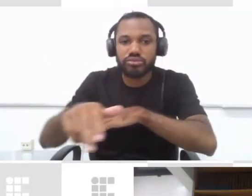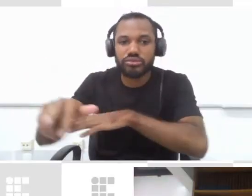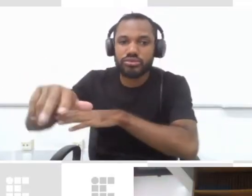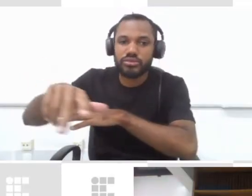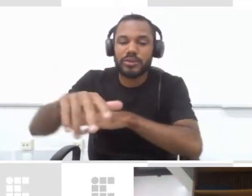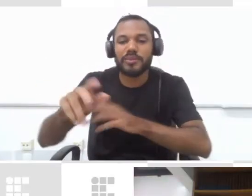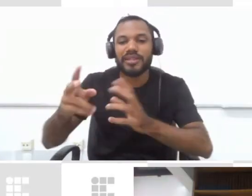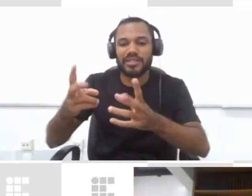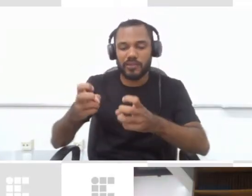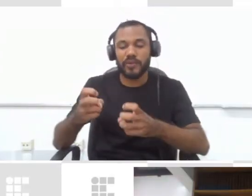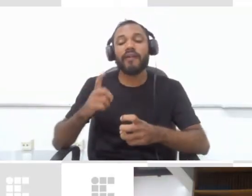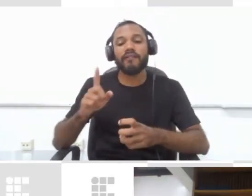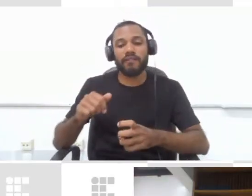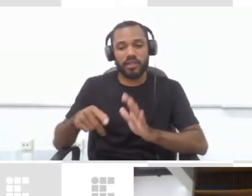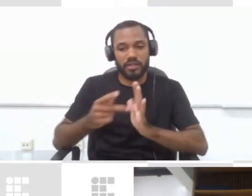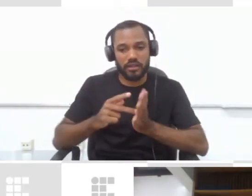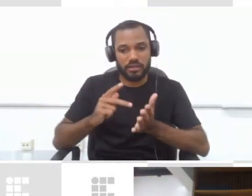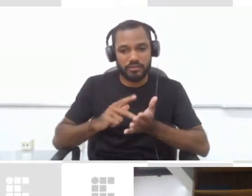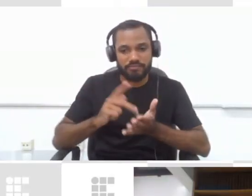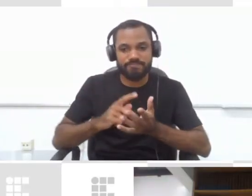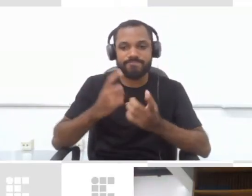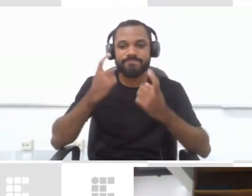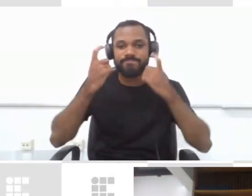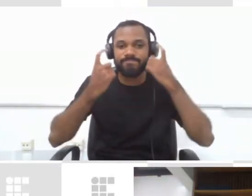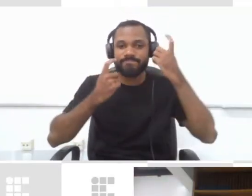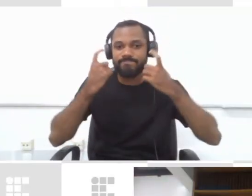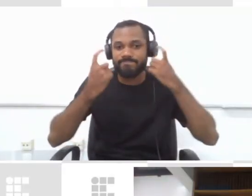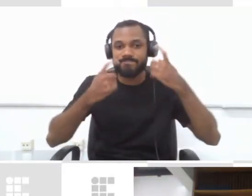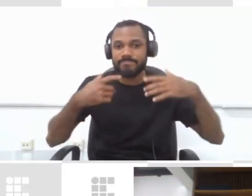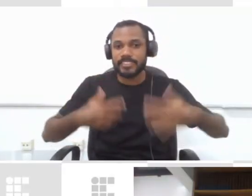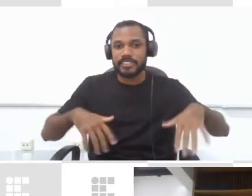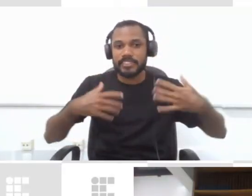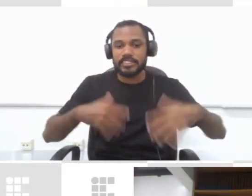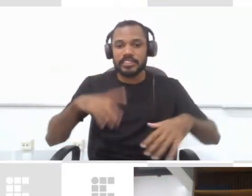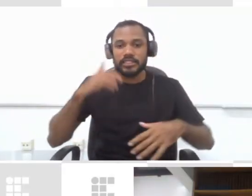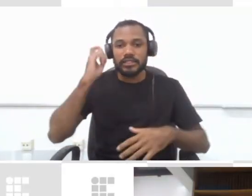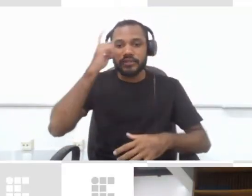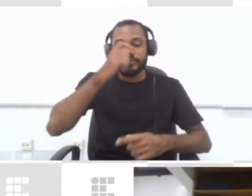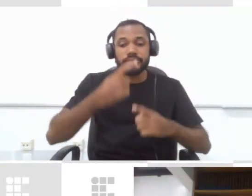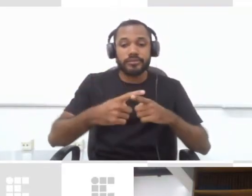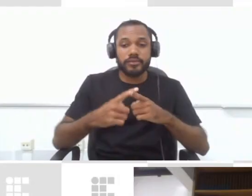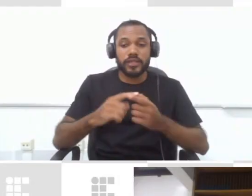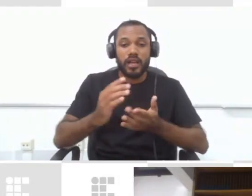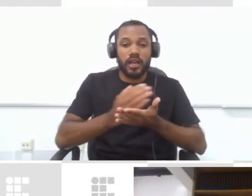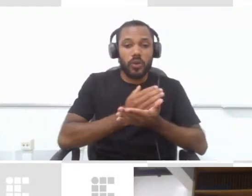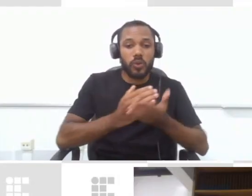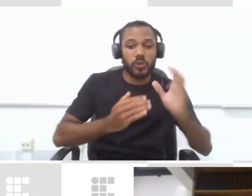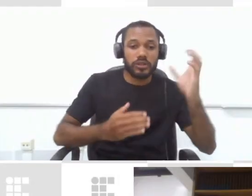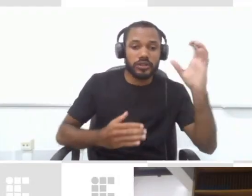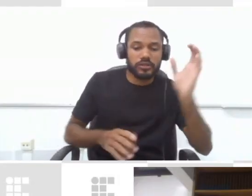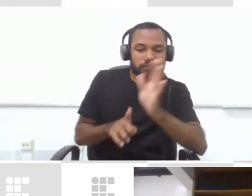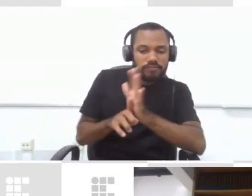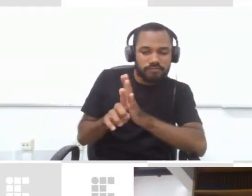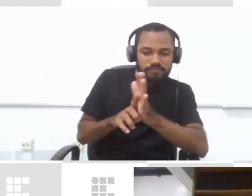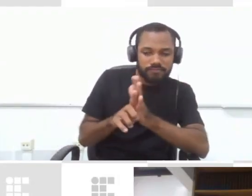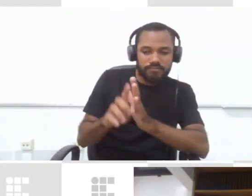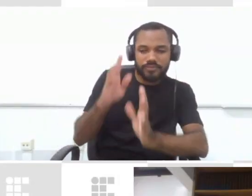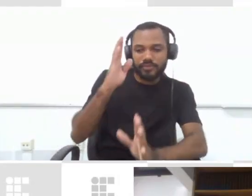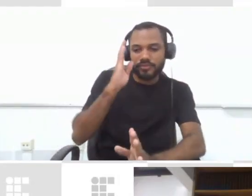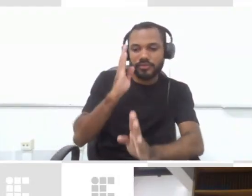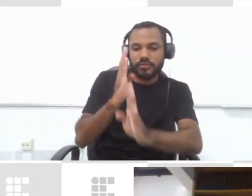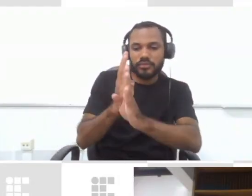preocupante. Por quê? Porque alguns cientistas têm falado que esse aquecimento é